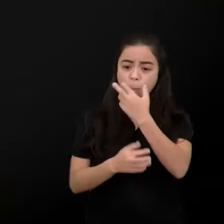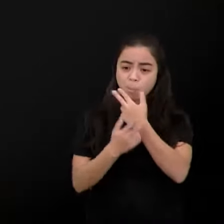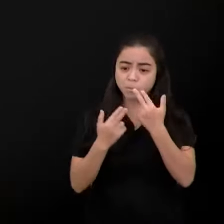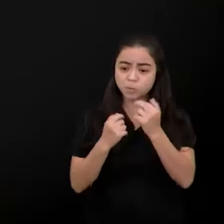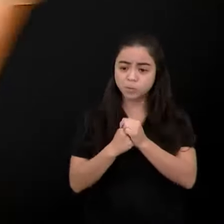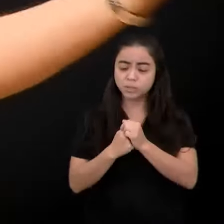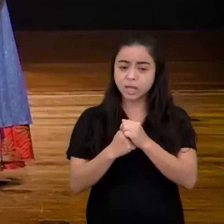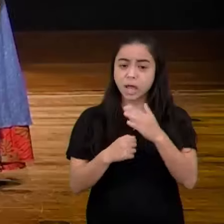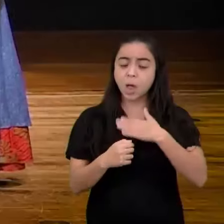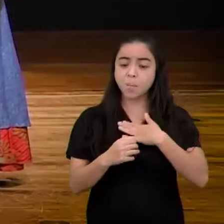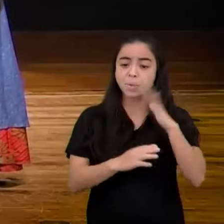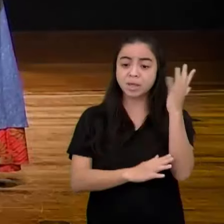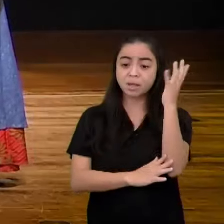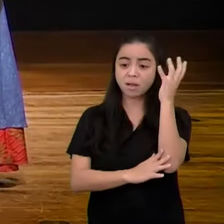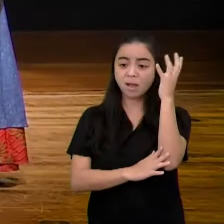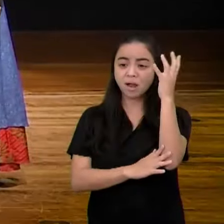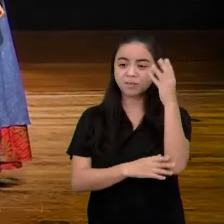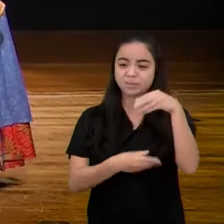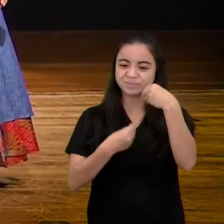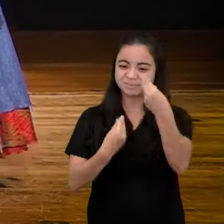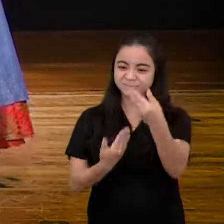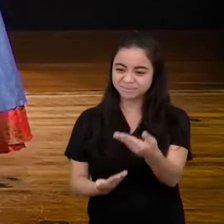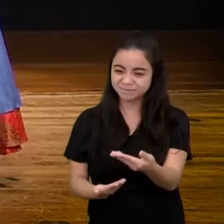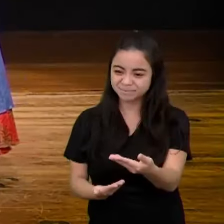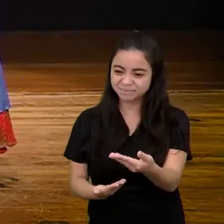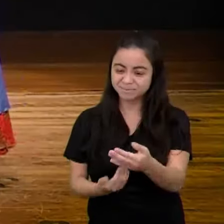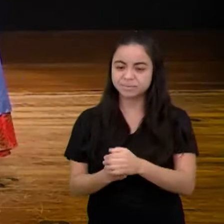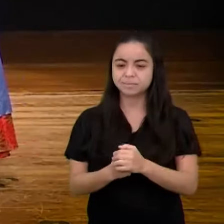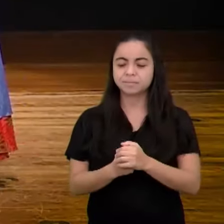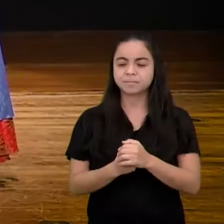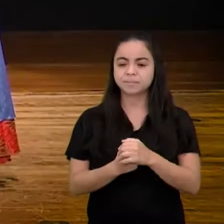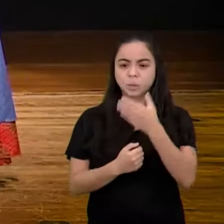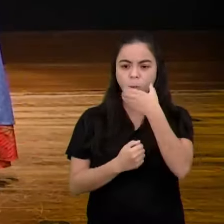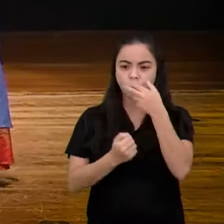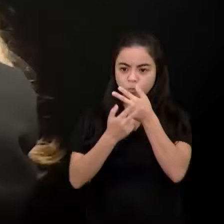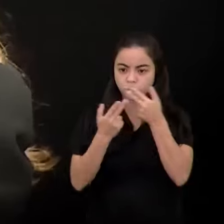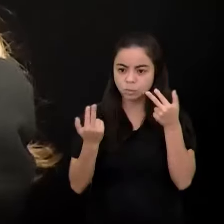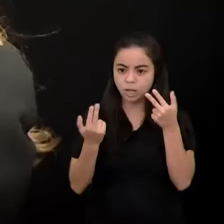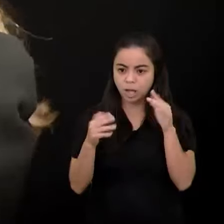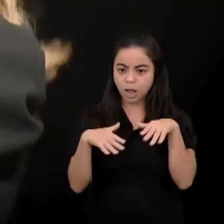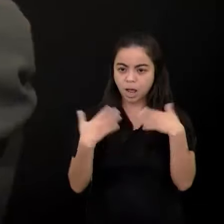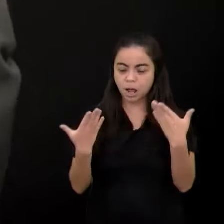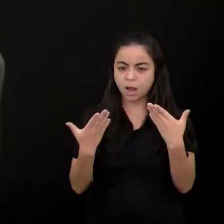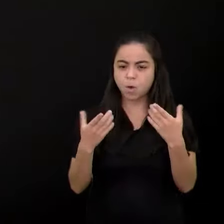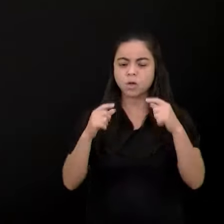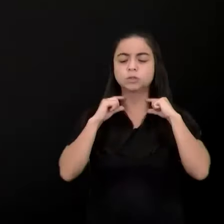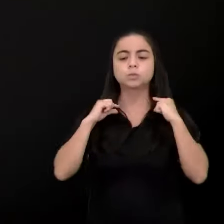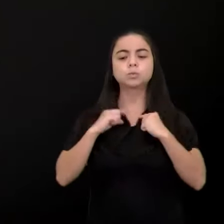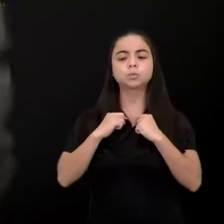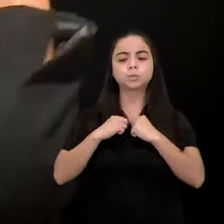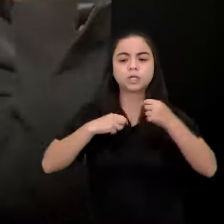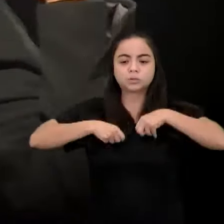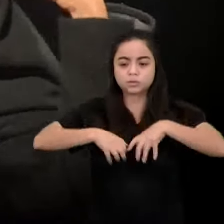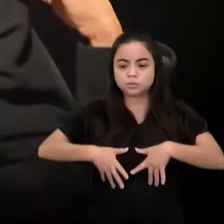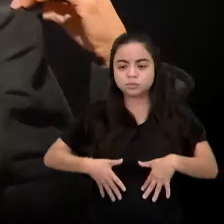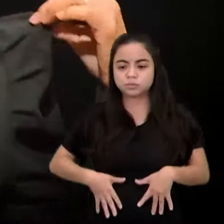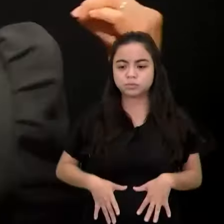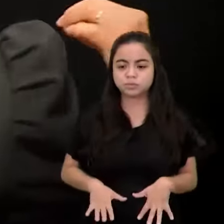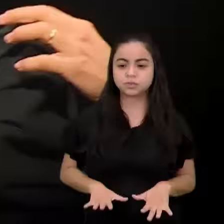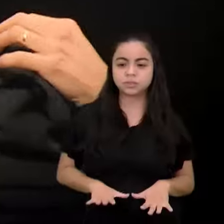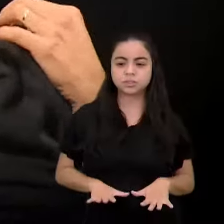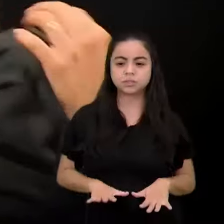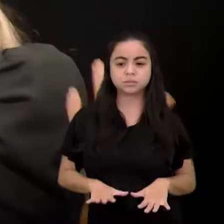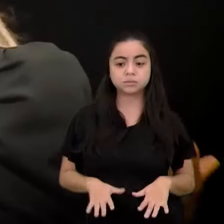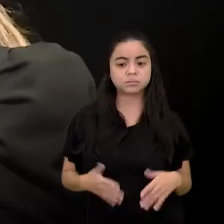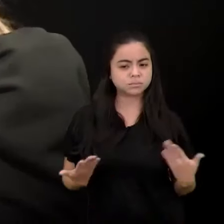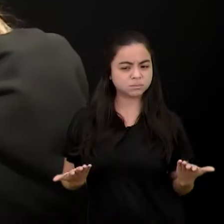minha pereira para a minha pereira. Peras? Onde estão as pérolas, os vestidos, os